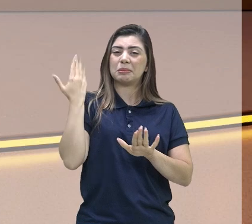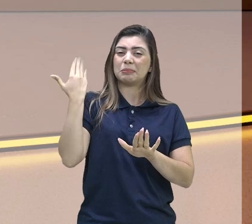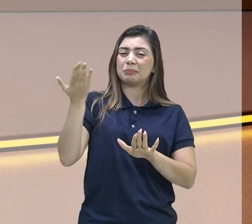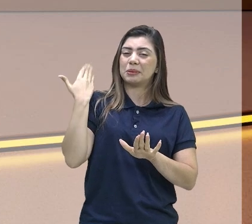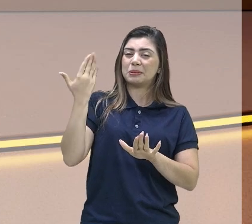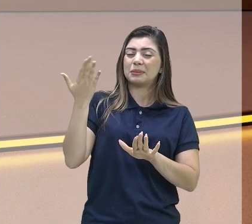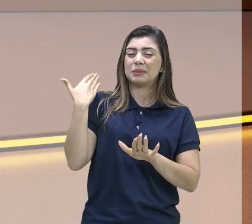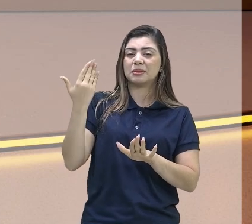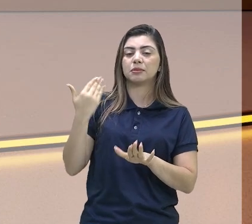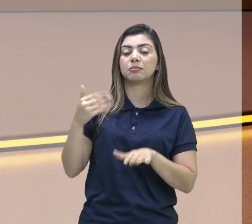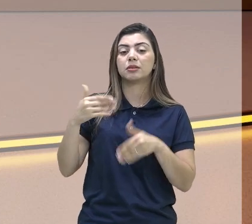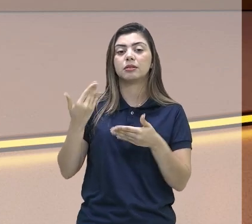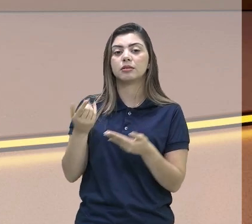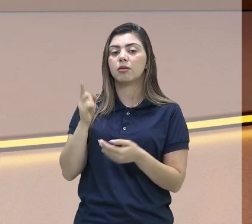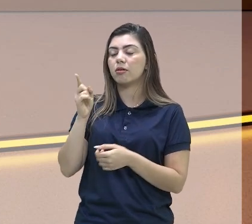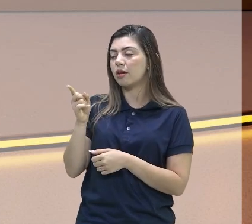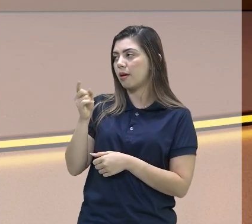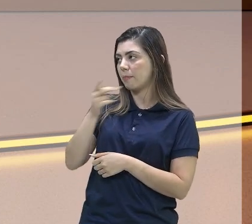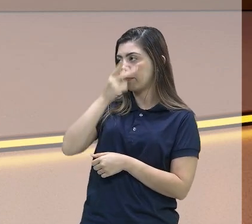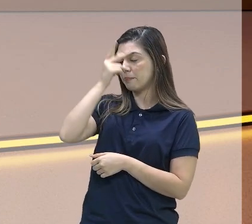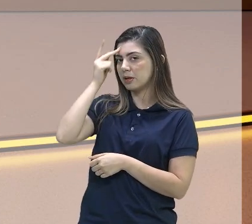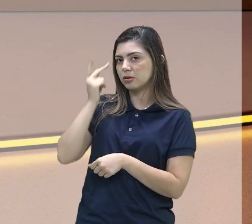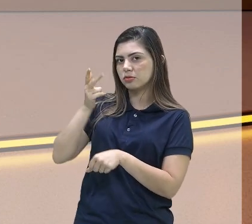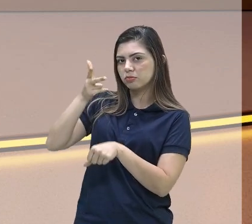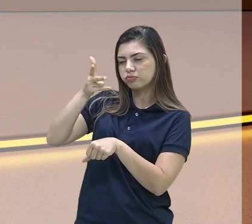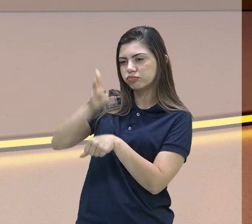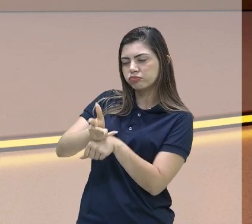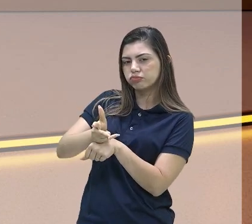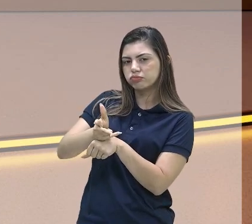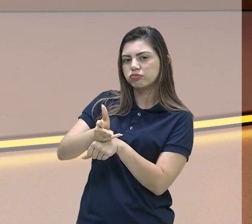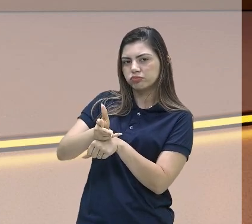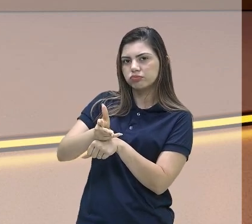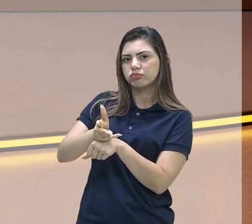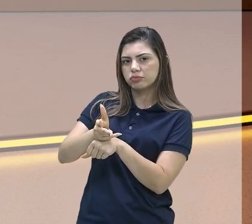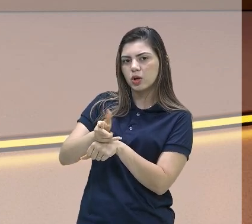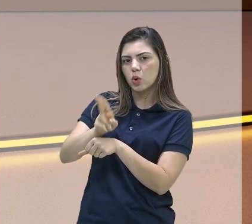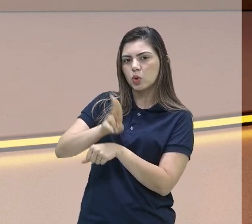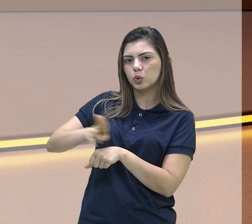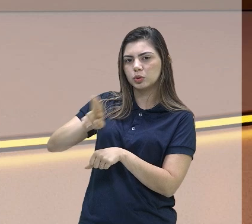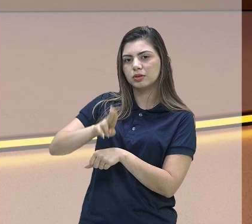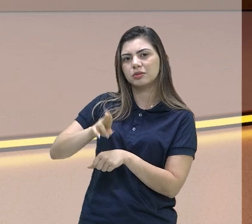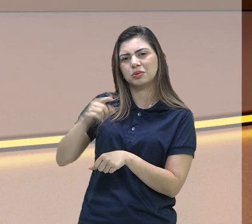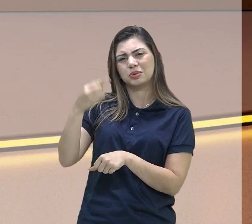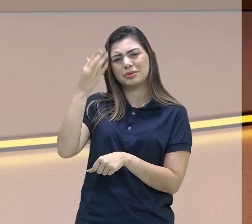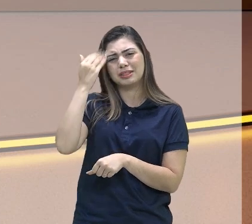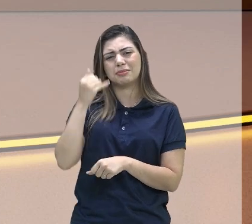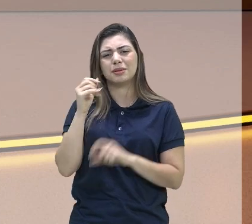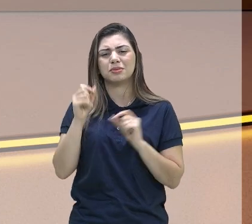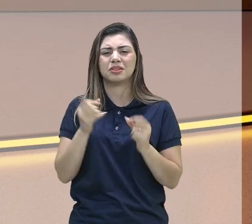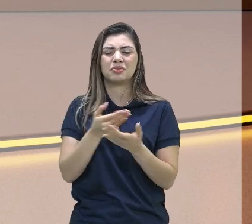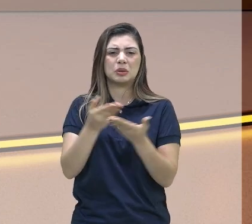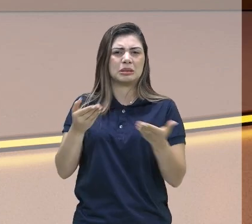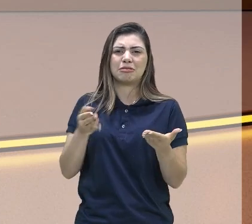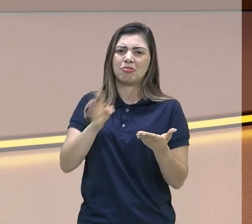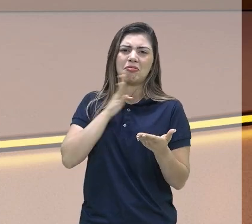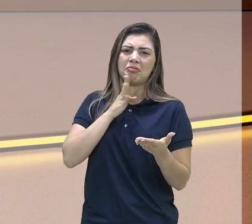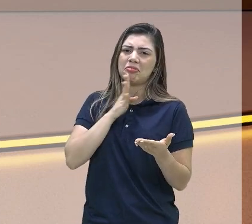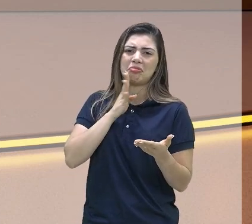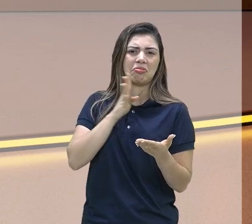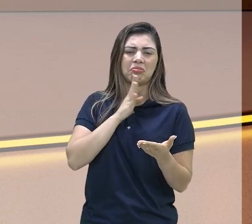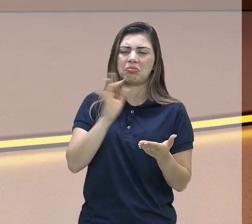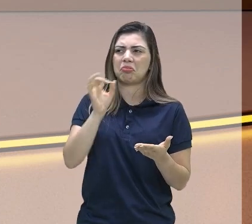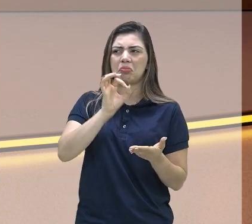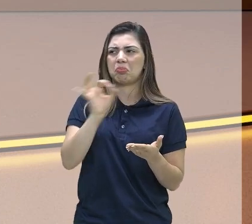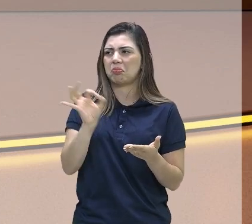este filmador, digamos assim, né, que está usando esta câmera, que hoje em dia acho que vocês nem conhecem, a